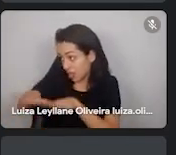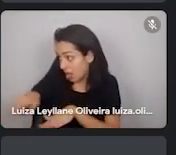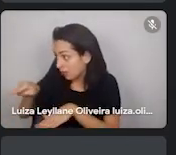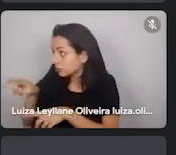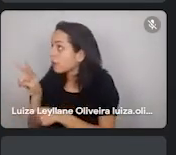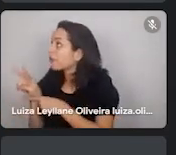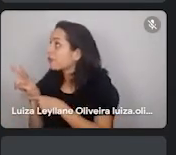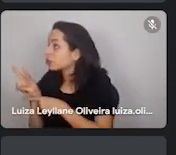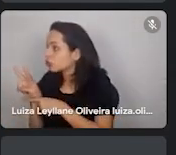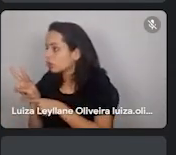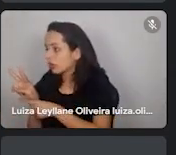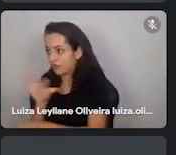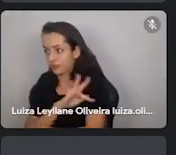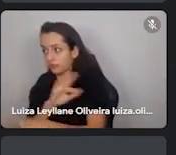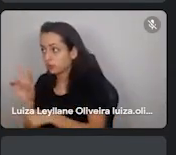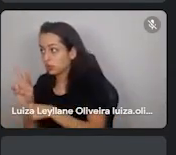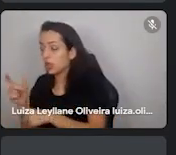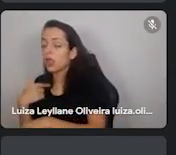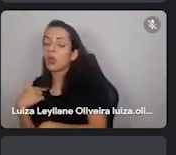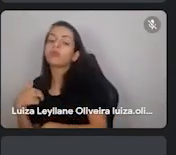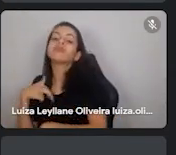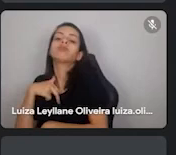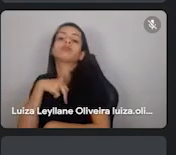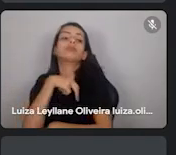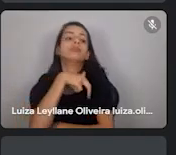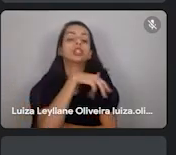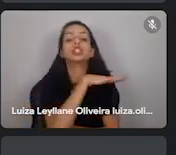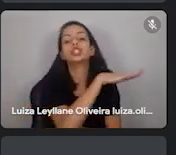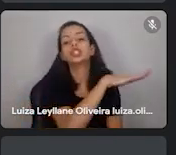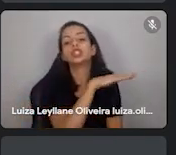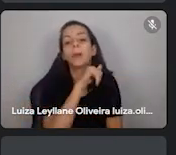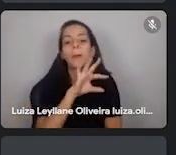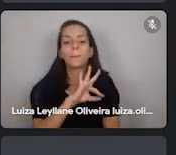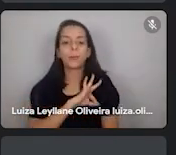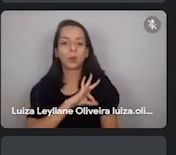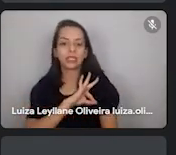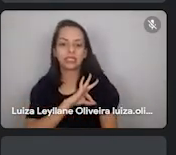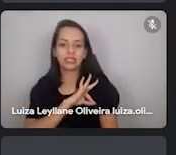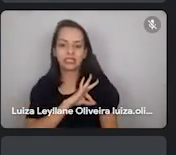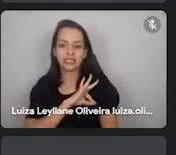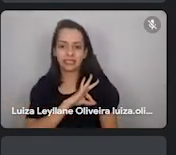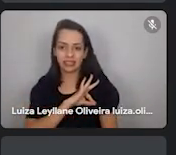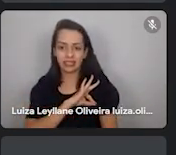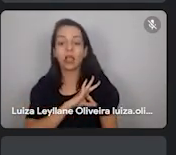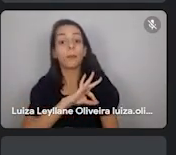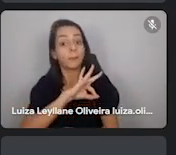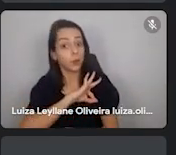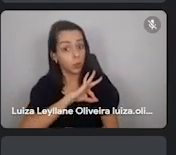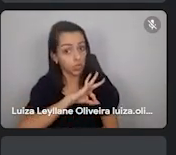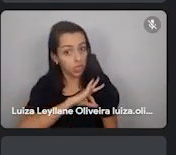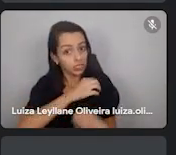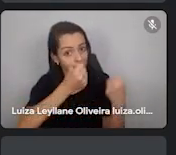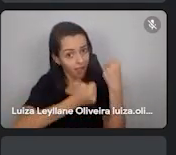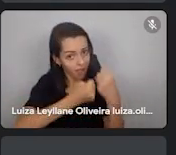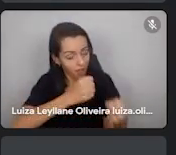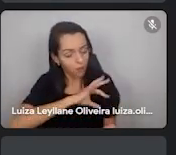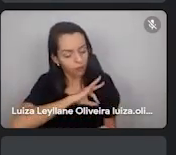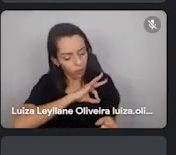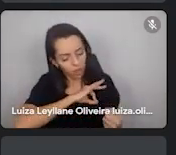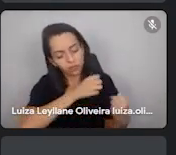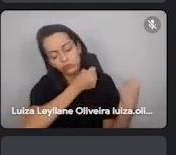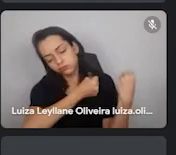polícia para ir lá ajudar aquela pessoa, ficar no local observando para não deixar chegar ninguém